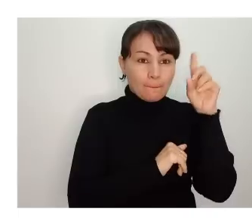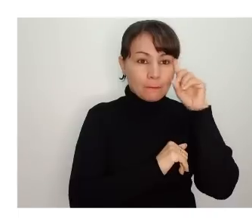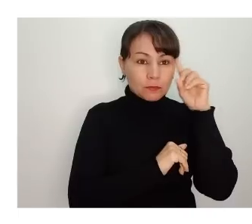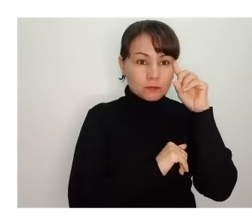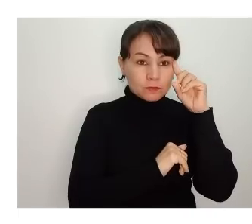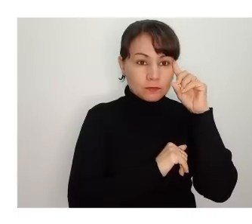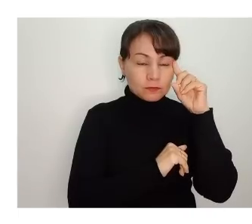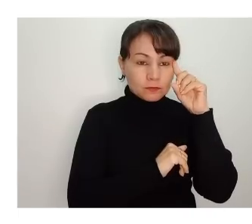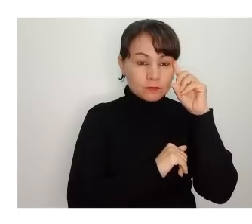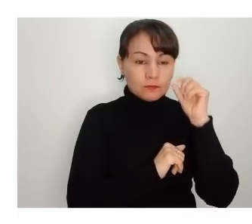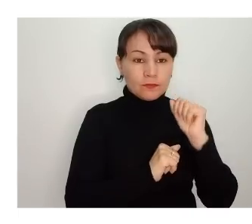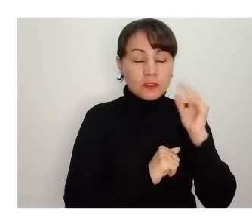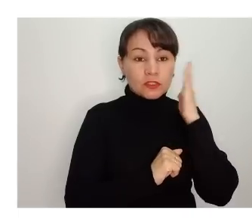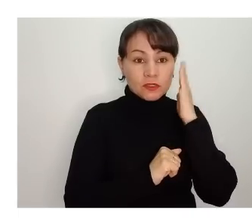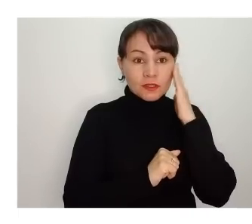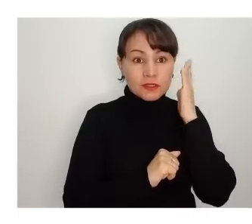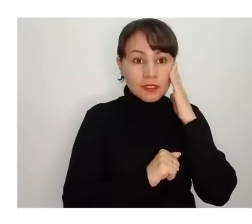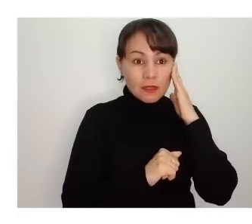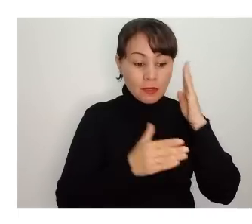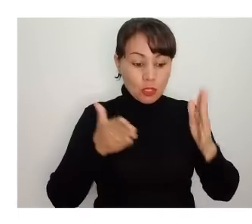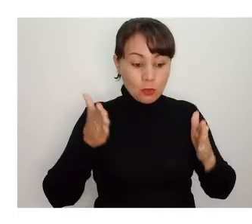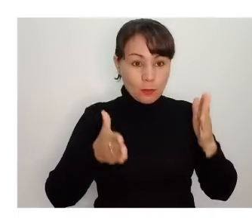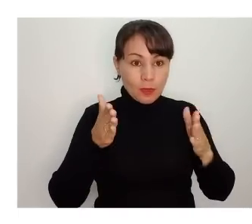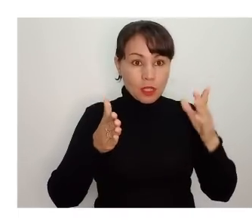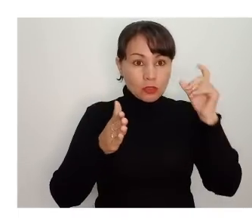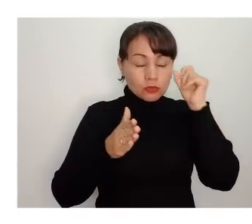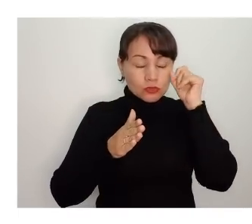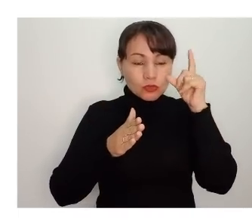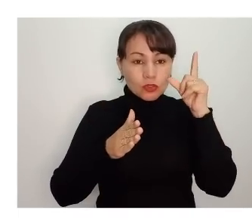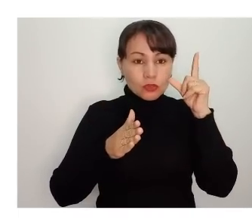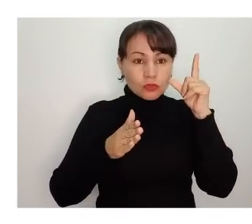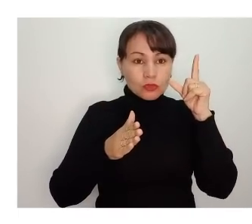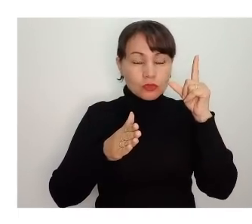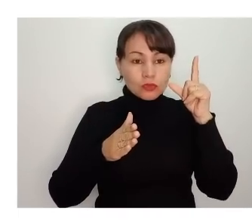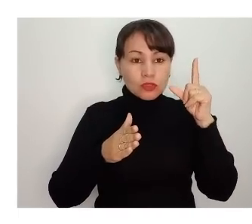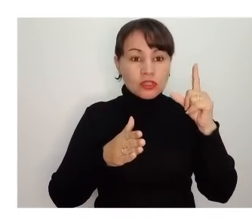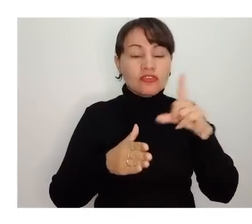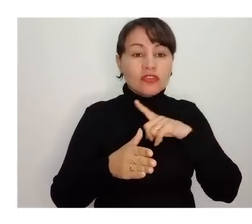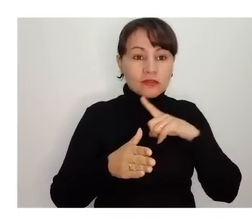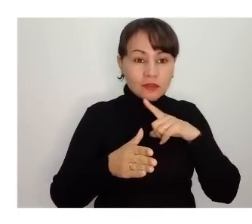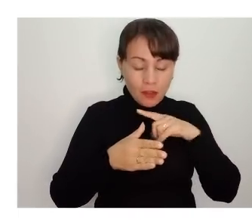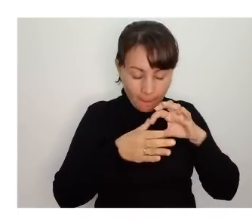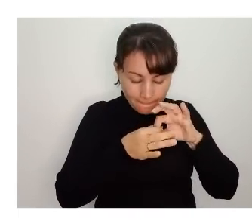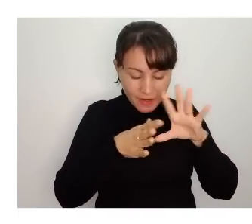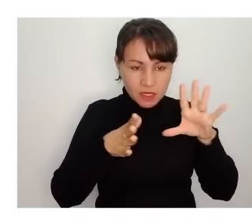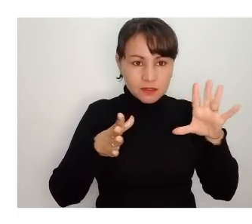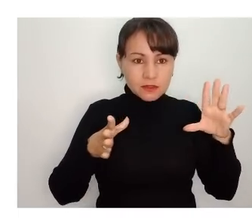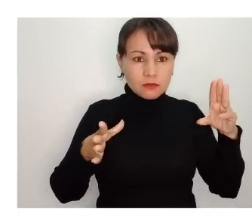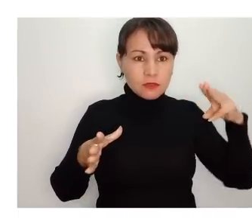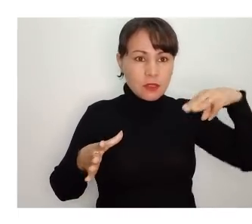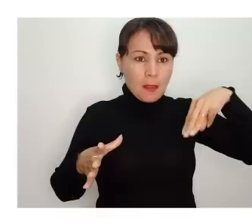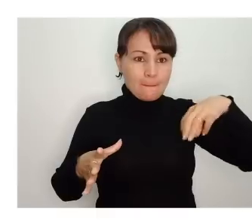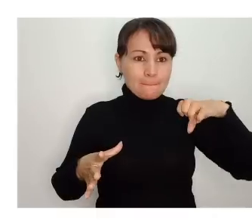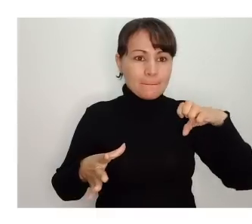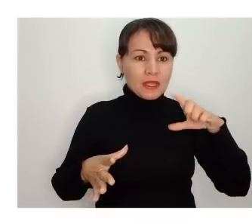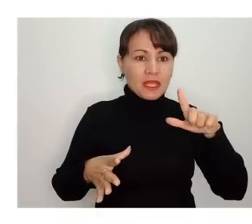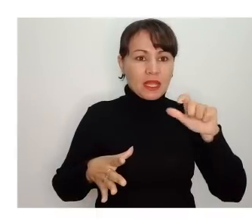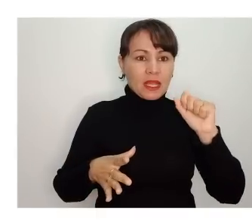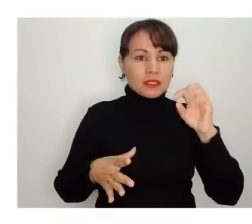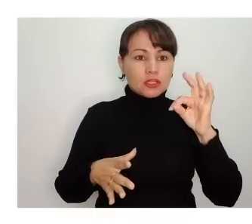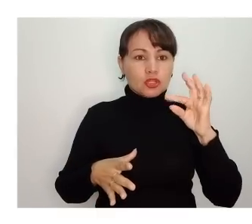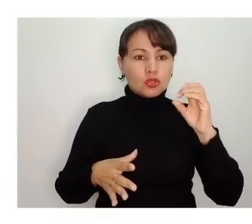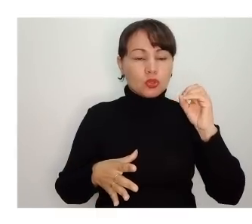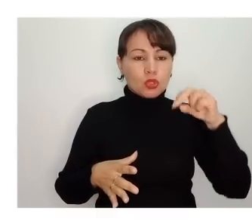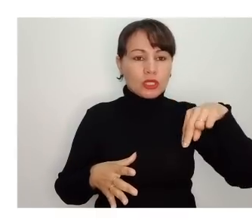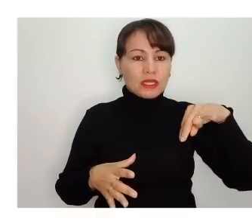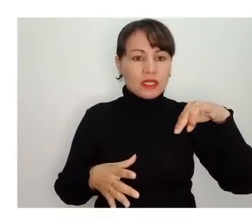a gente sabe que é durante o sono que nós temos a liberação da melatonina, e essa liberação